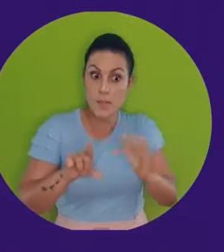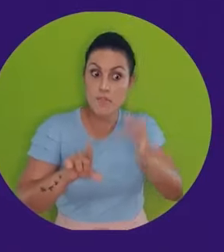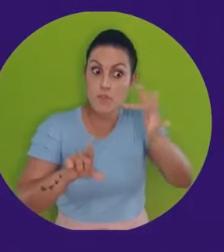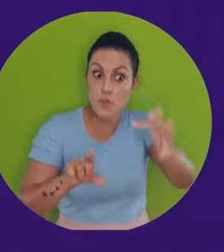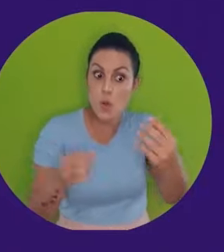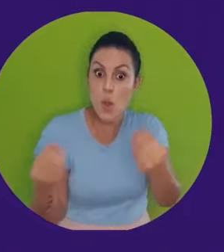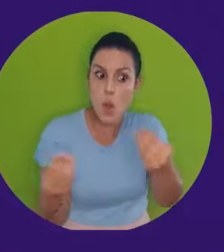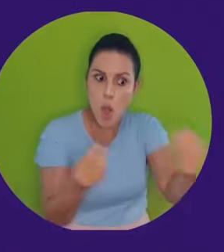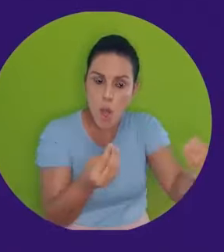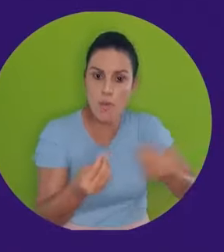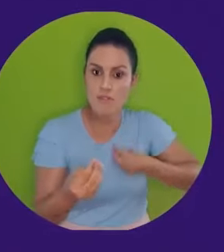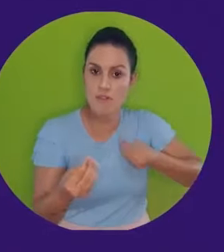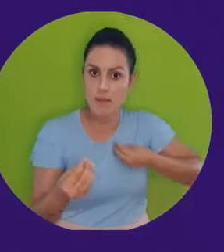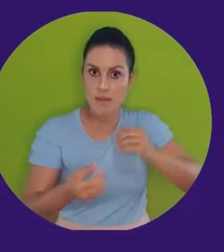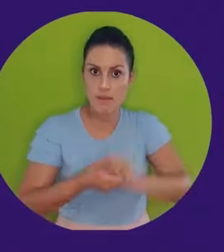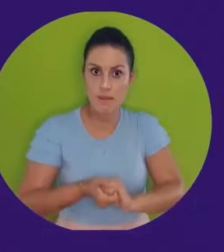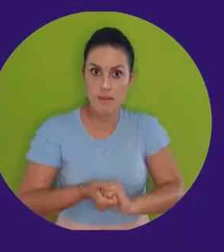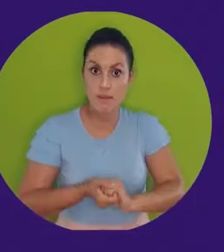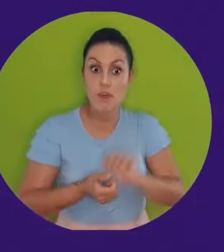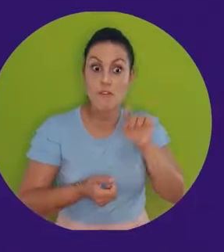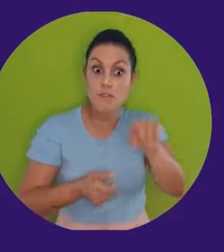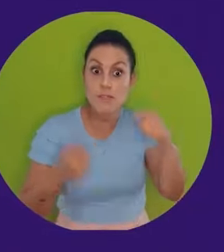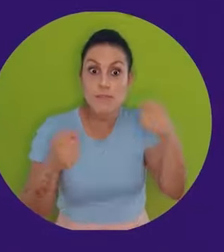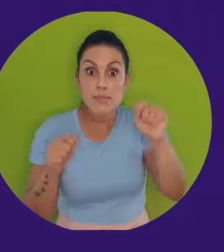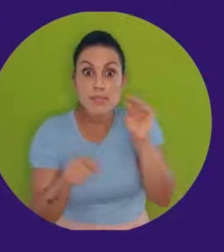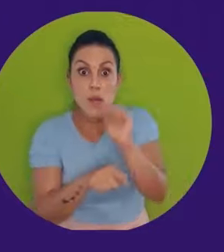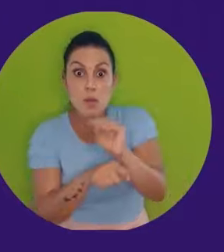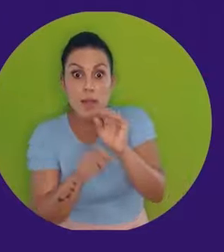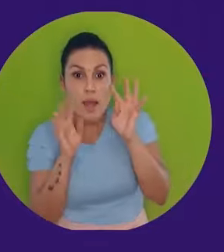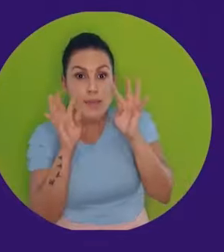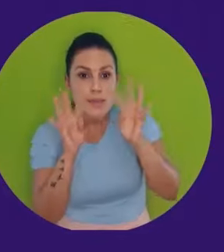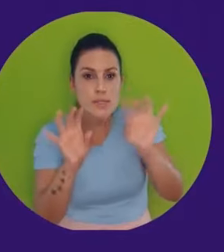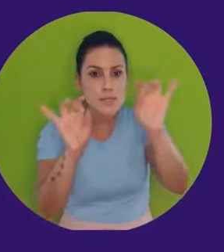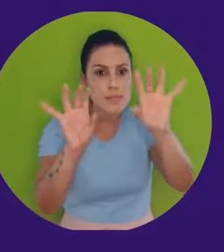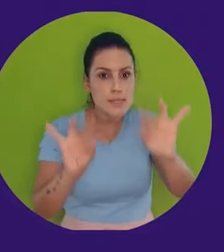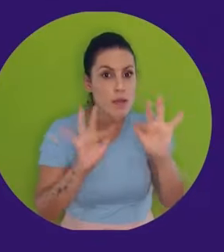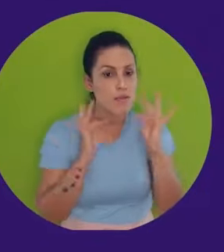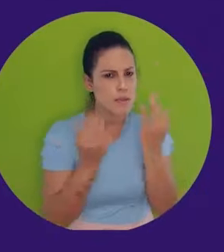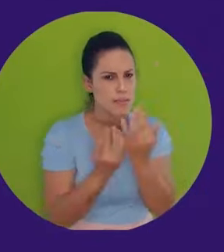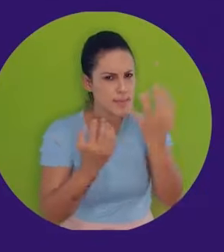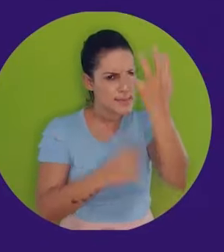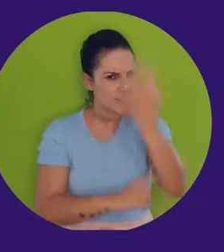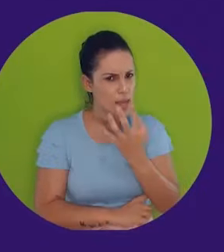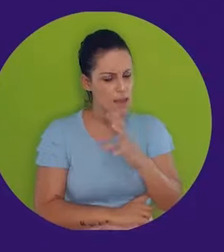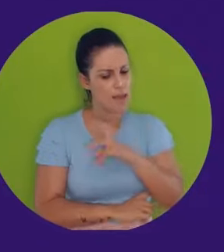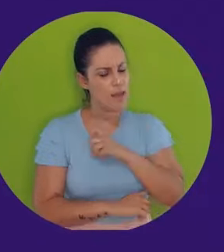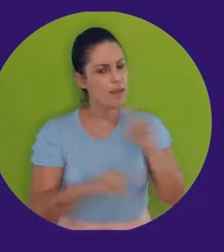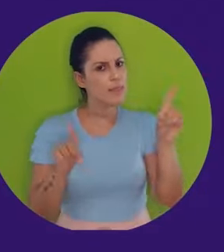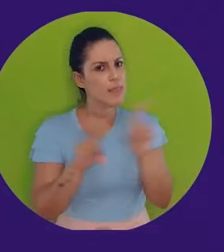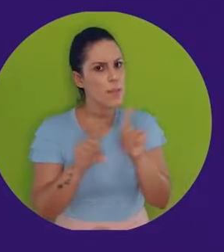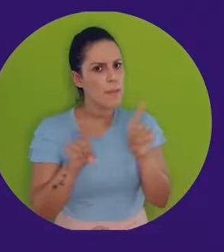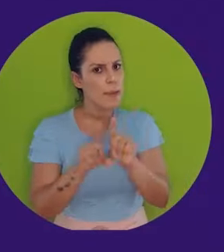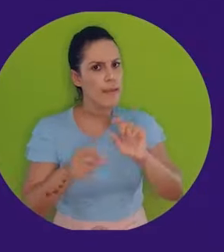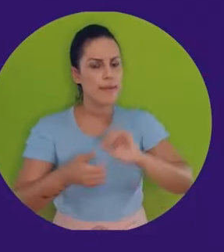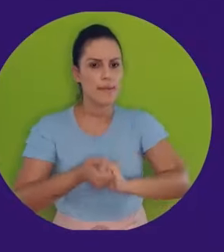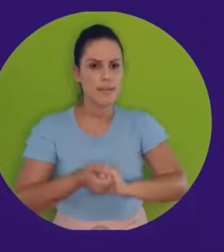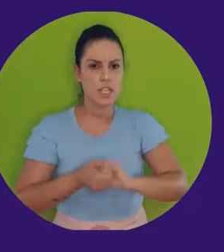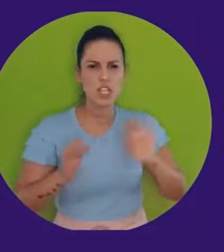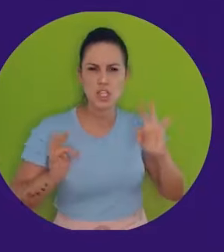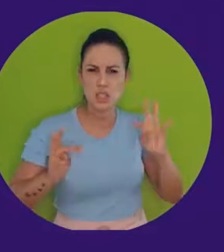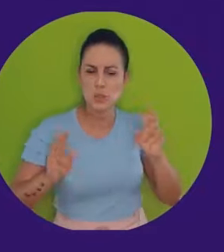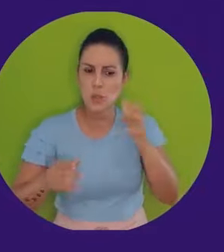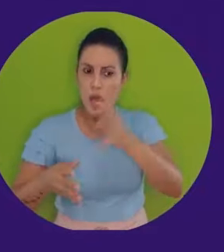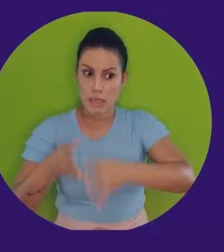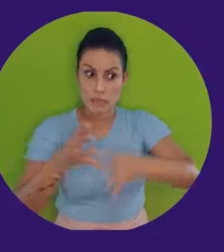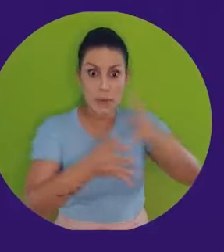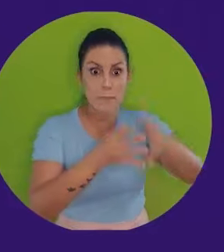com a pandemia e com a pós-pandemia. Você precisa de cuidado, de atenção especial. Família é coisa séria, amor é